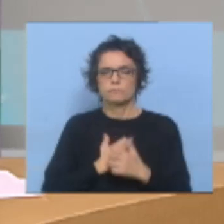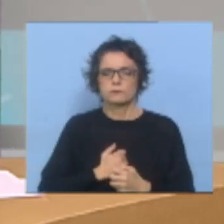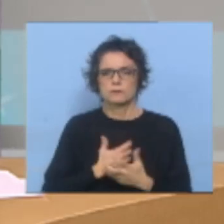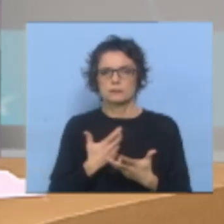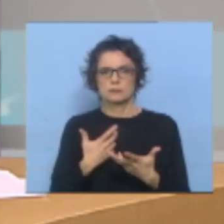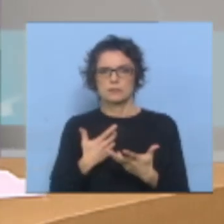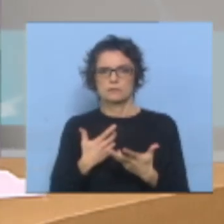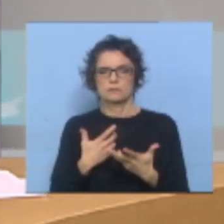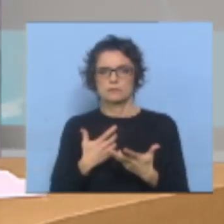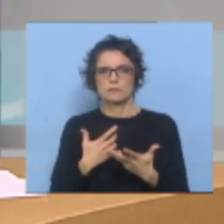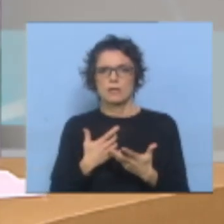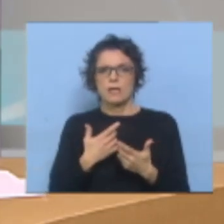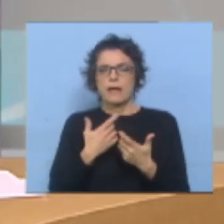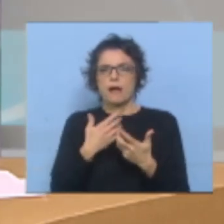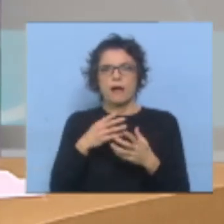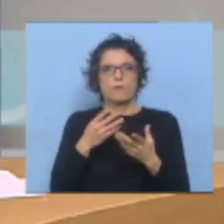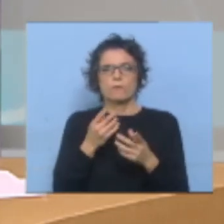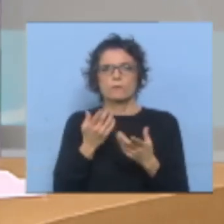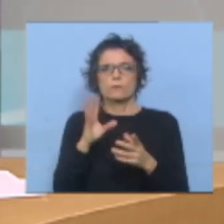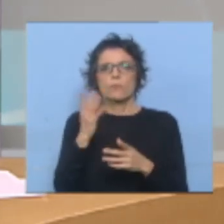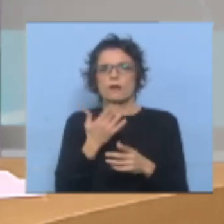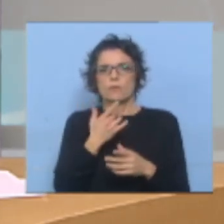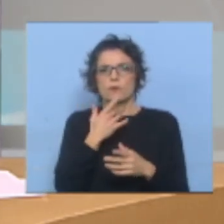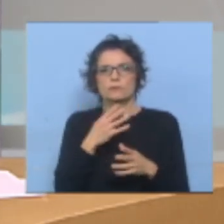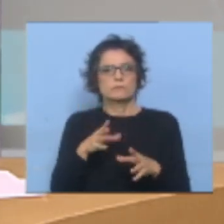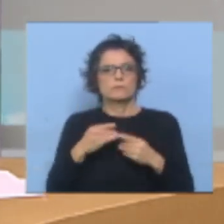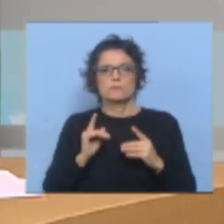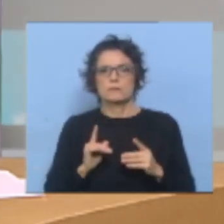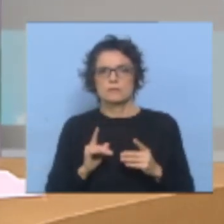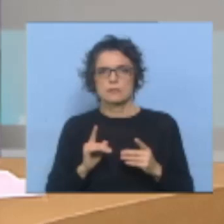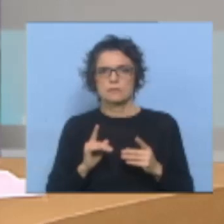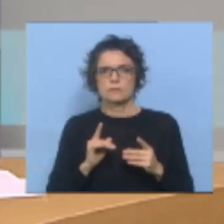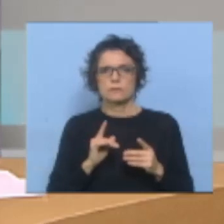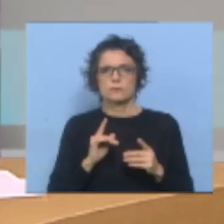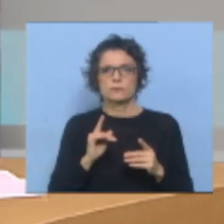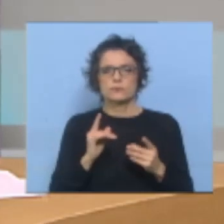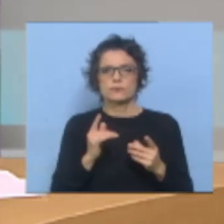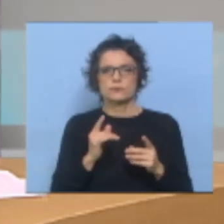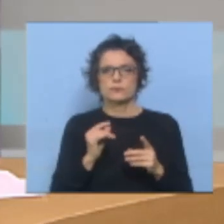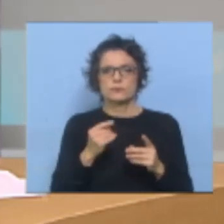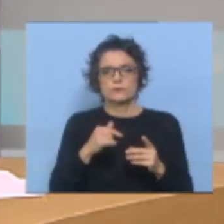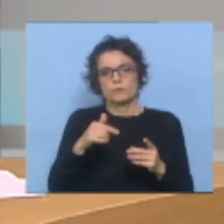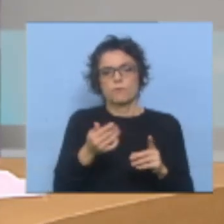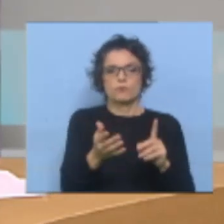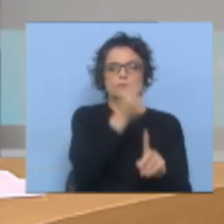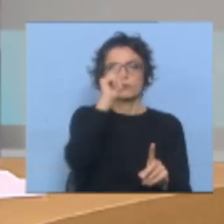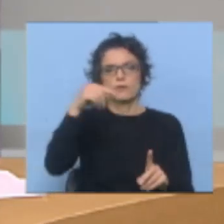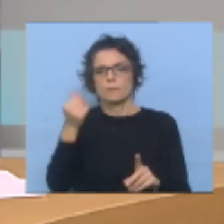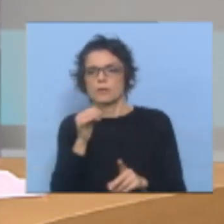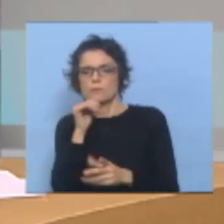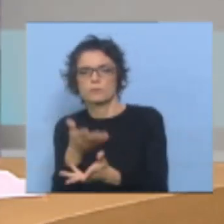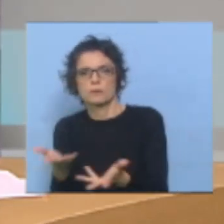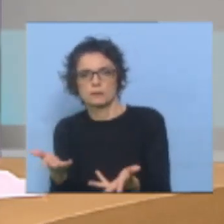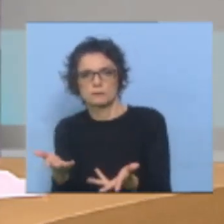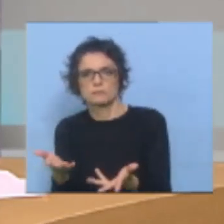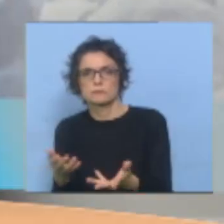ganhador umas vezes e derrotado noutras, respeitando o derrotado àquela altura, não é? Portanto, há aqui assim há muito